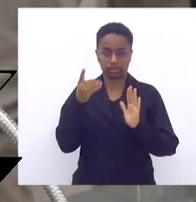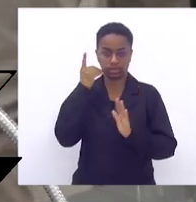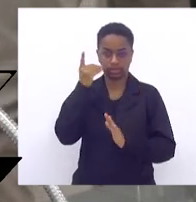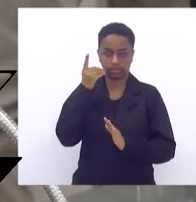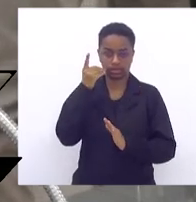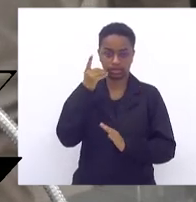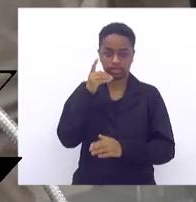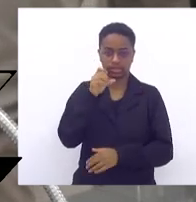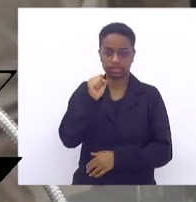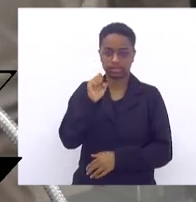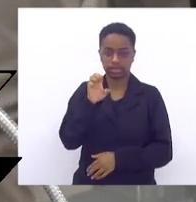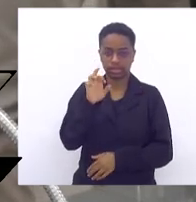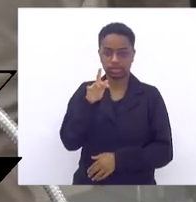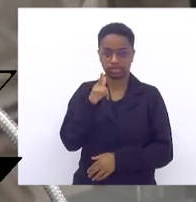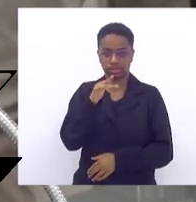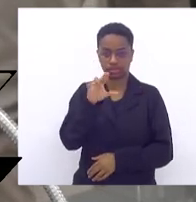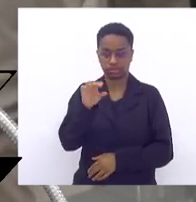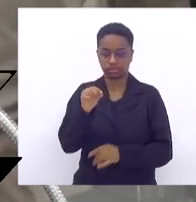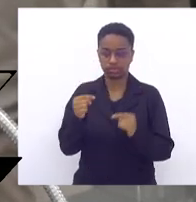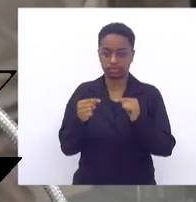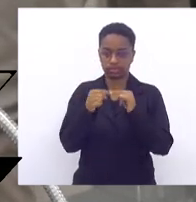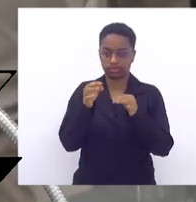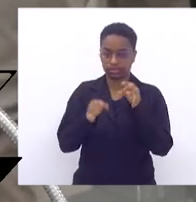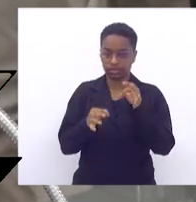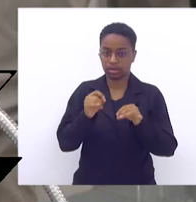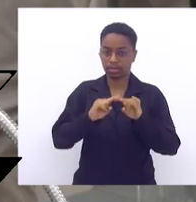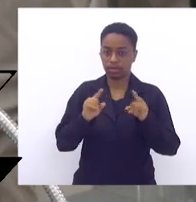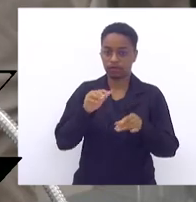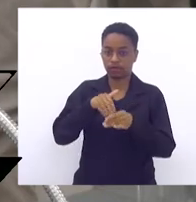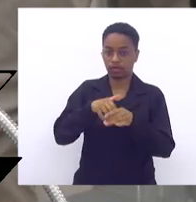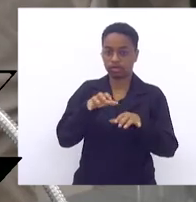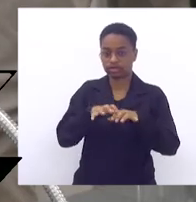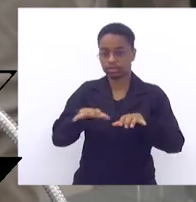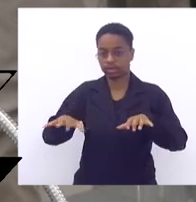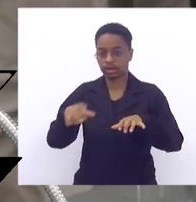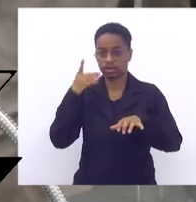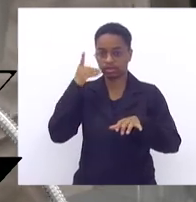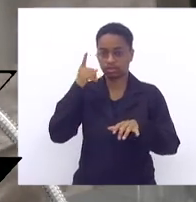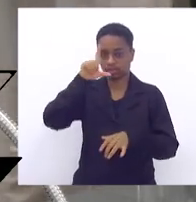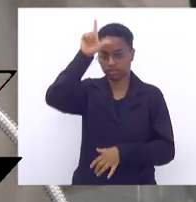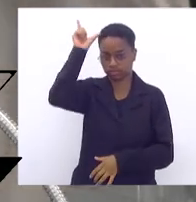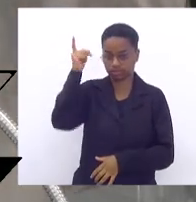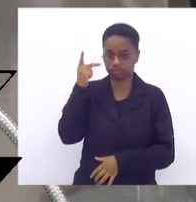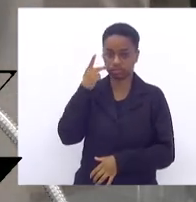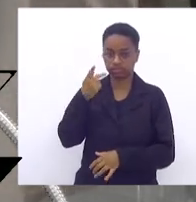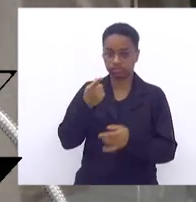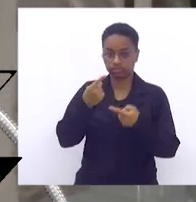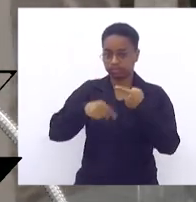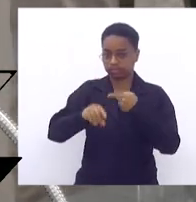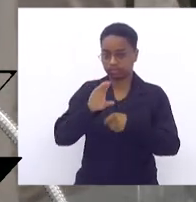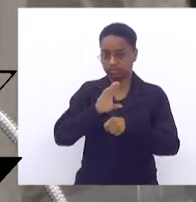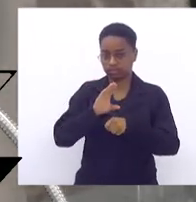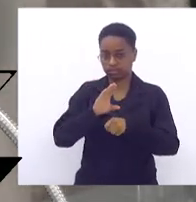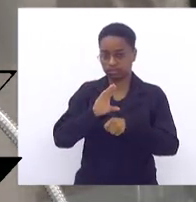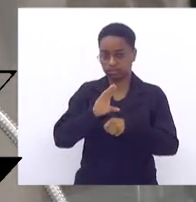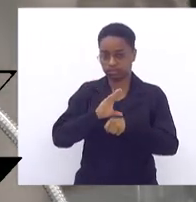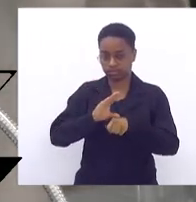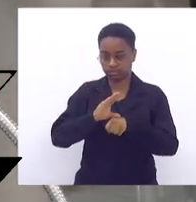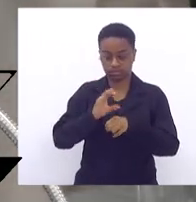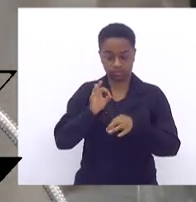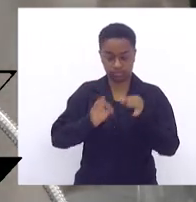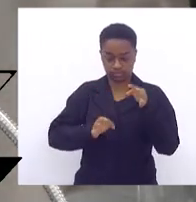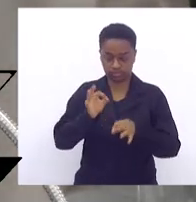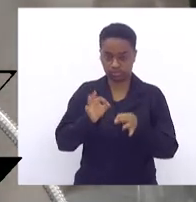doutor Serginho pela juridicidade e o voto em separado do deputado Luiz Paulo pela injuridicidade. Como